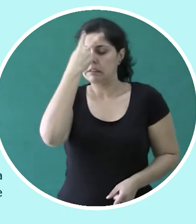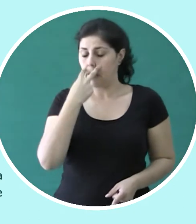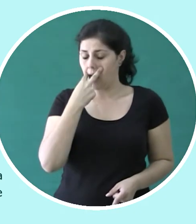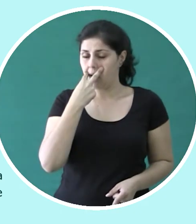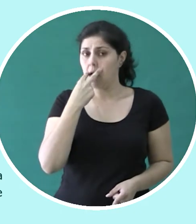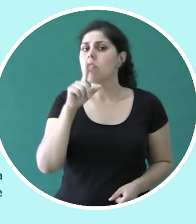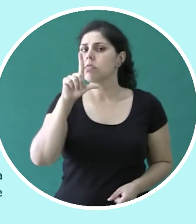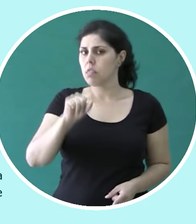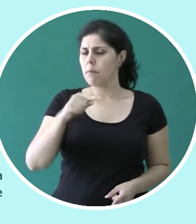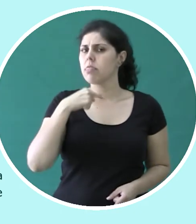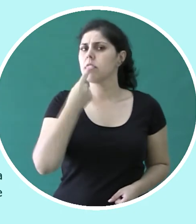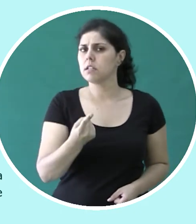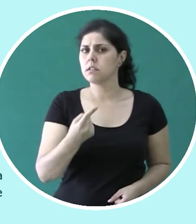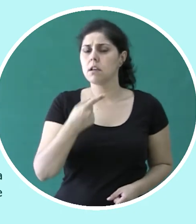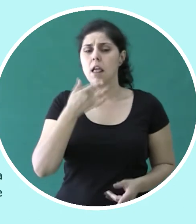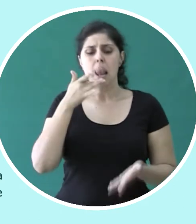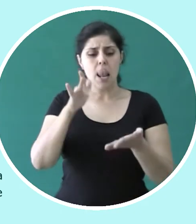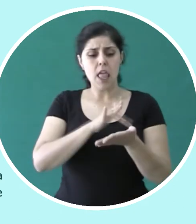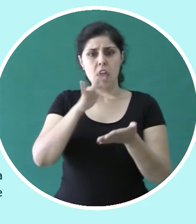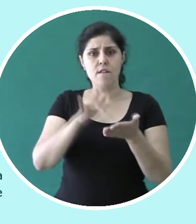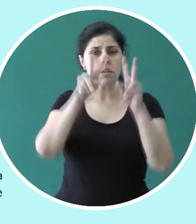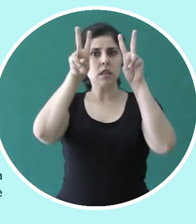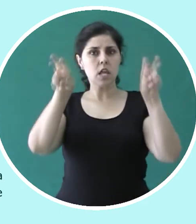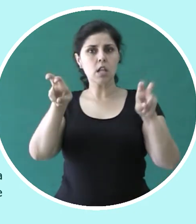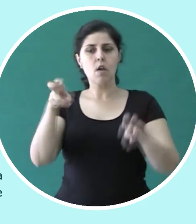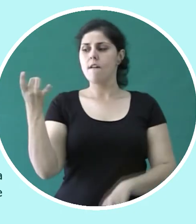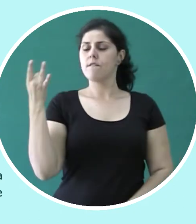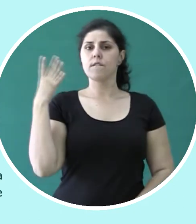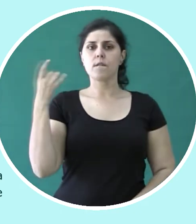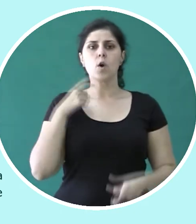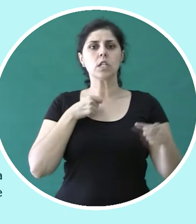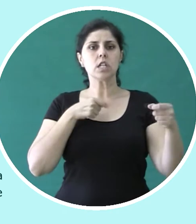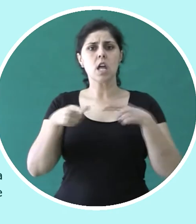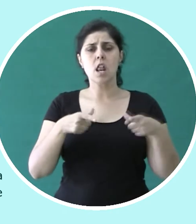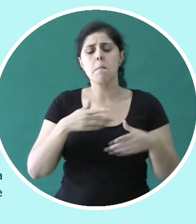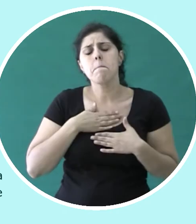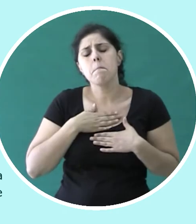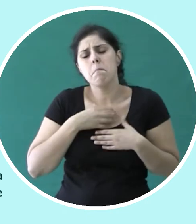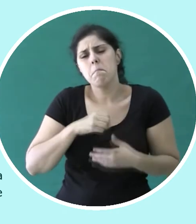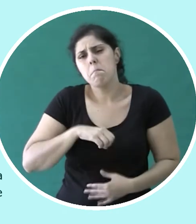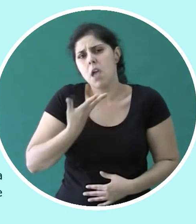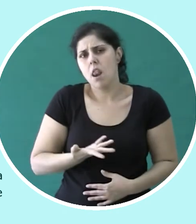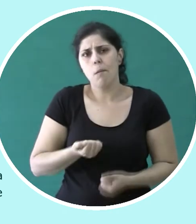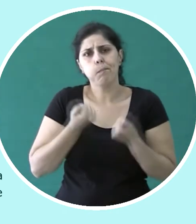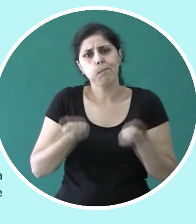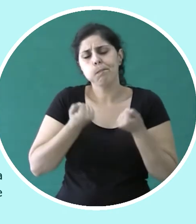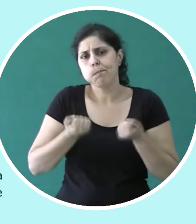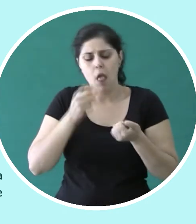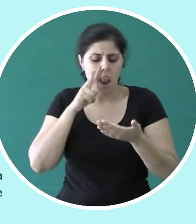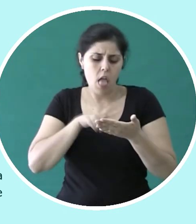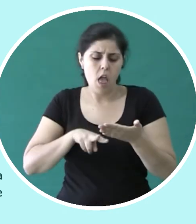cego e confessou que tinha pena de não ter conseguido terminar o livro O Vagabundo das Estrelas.